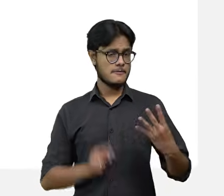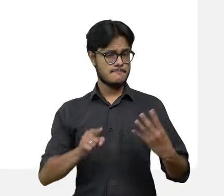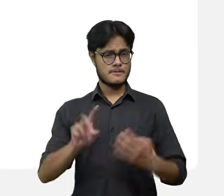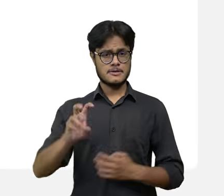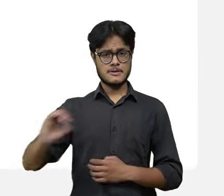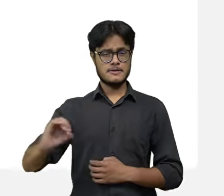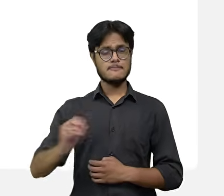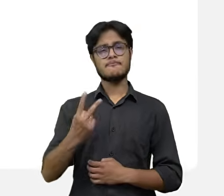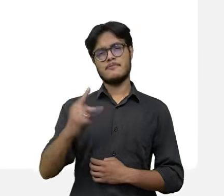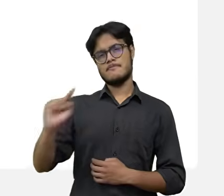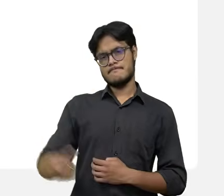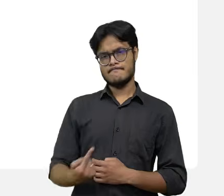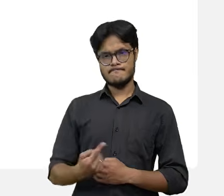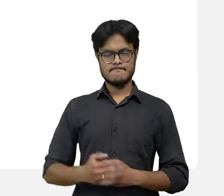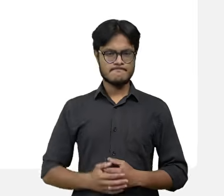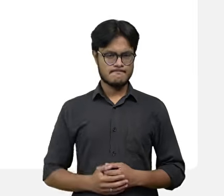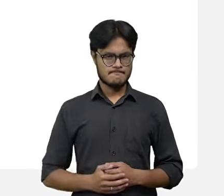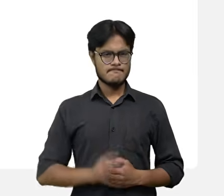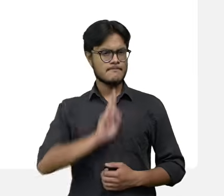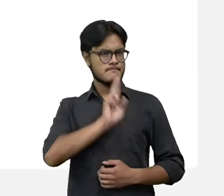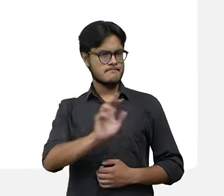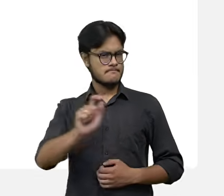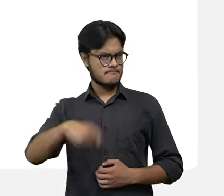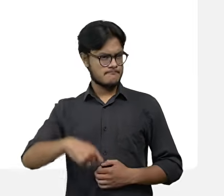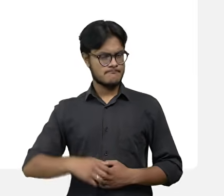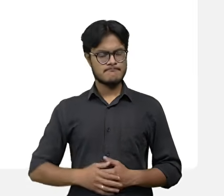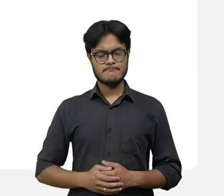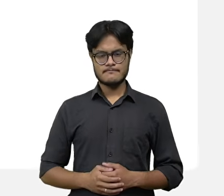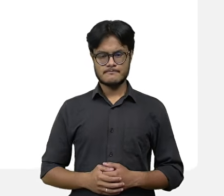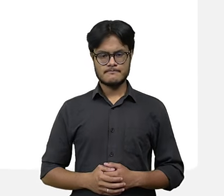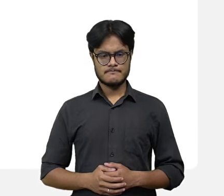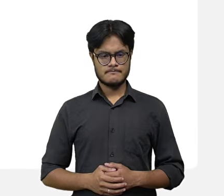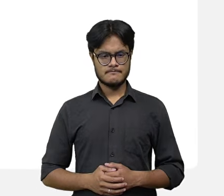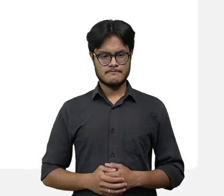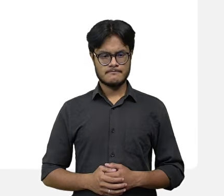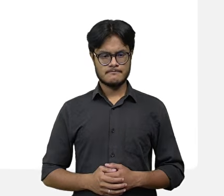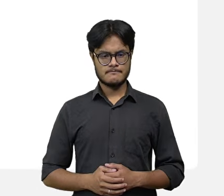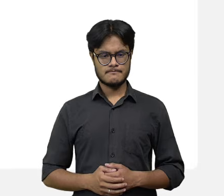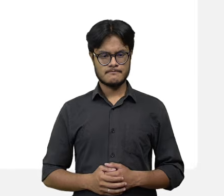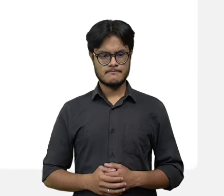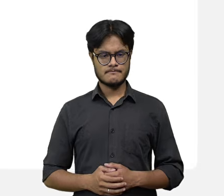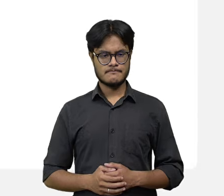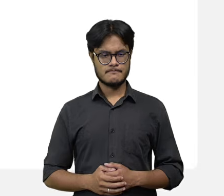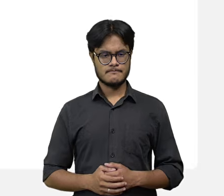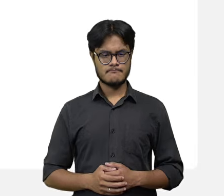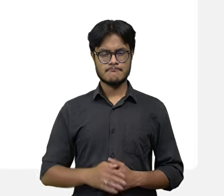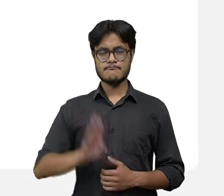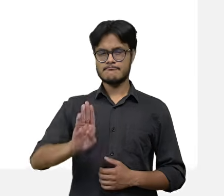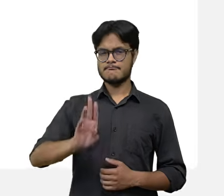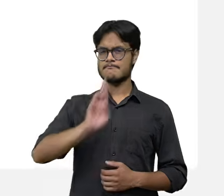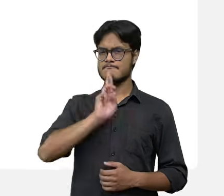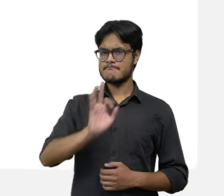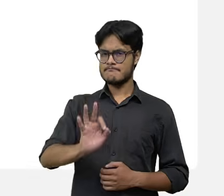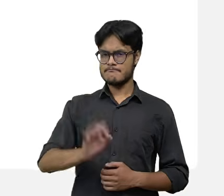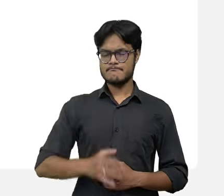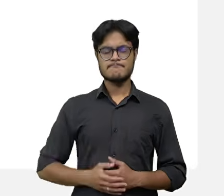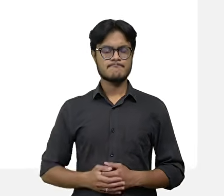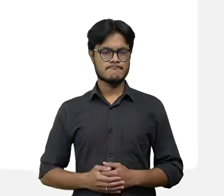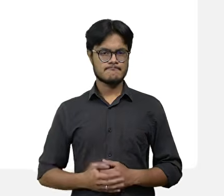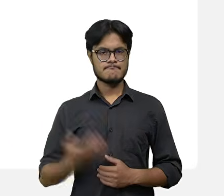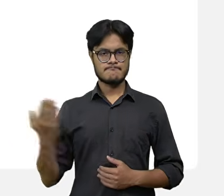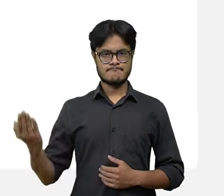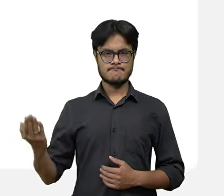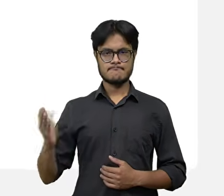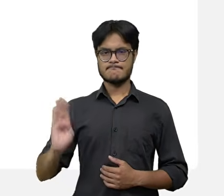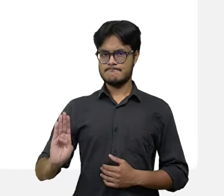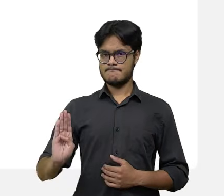2.000 joules. Essa é a nossa energia dissipada, beleza? Vamos ver a alternativa? A